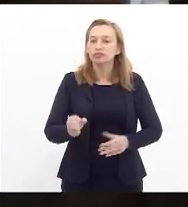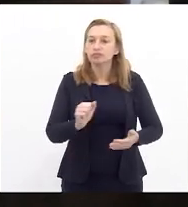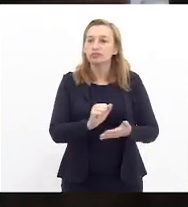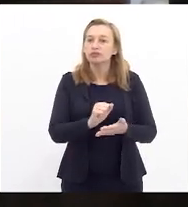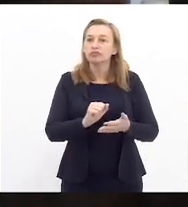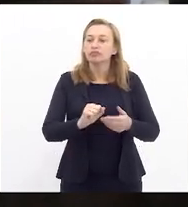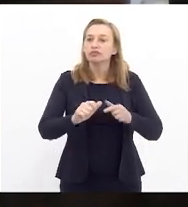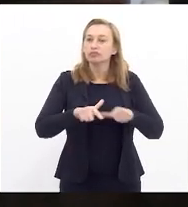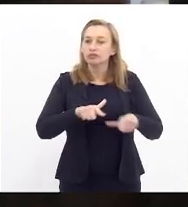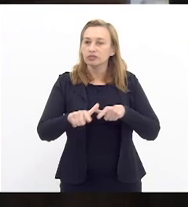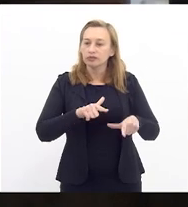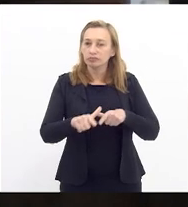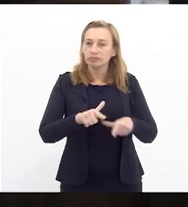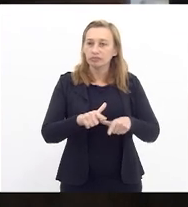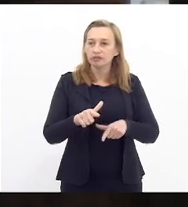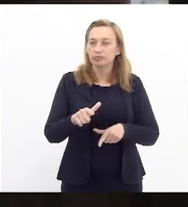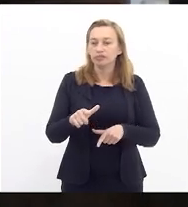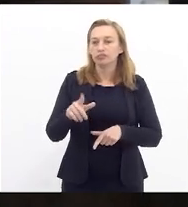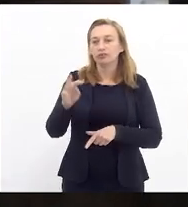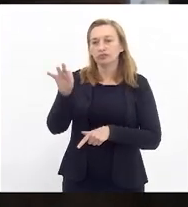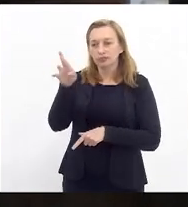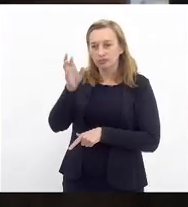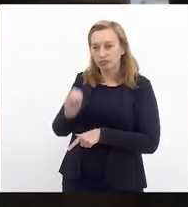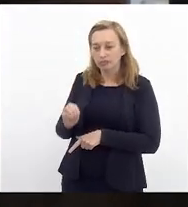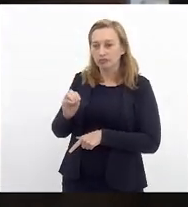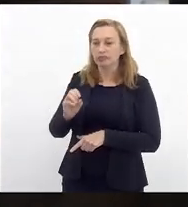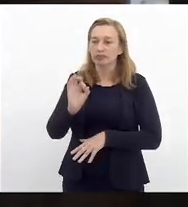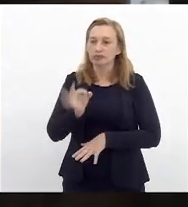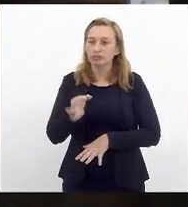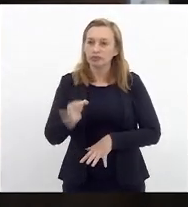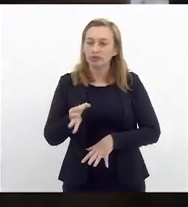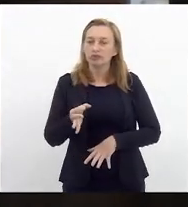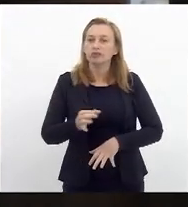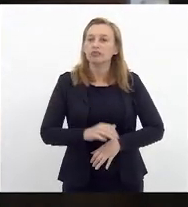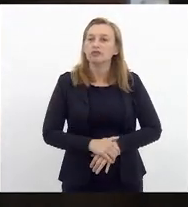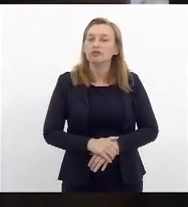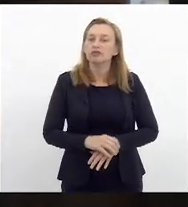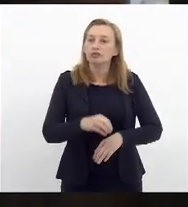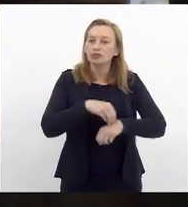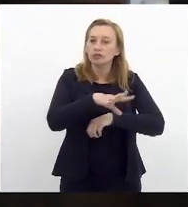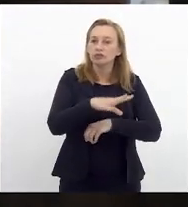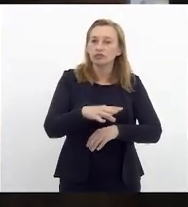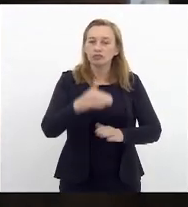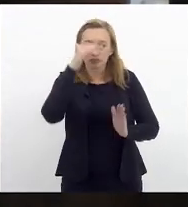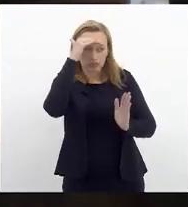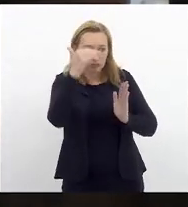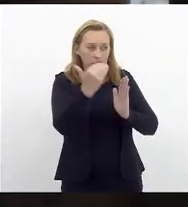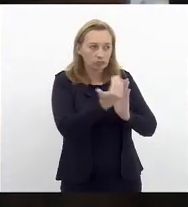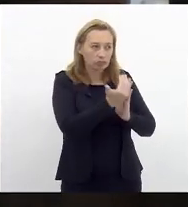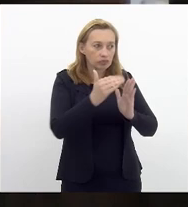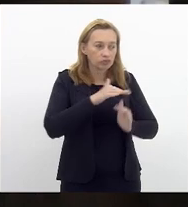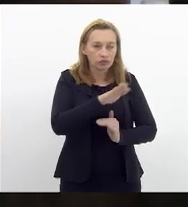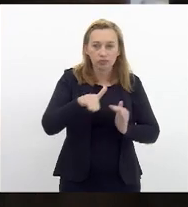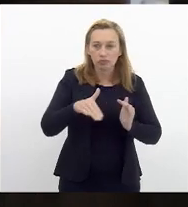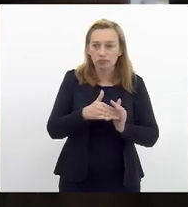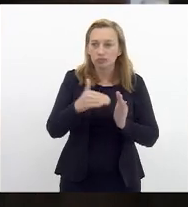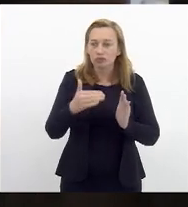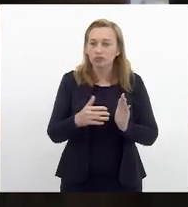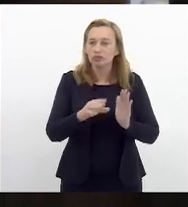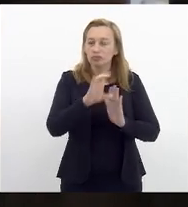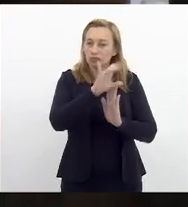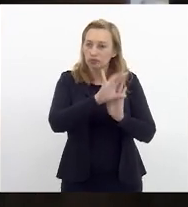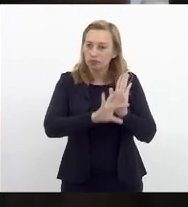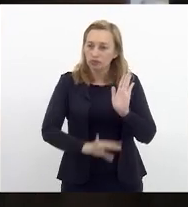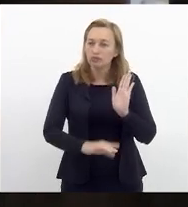do cargo pretendido, é possível concluir que o indicado cumpre os requisitos elencados pelo parágrafo 1º, inciso